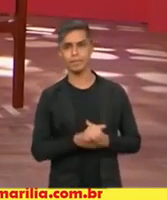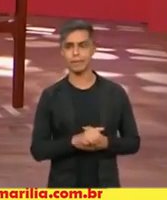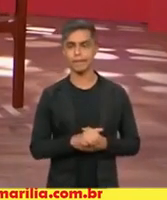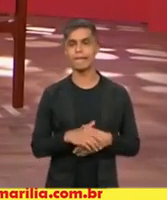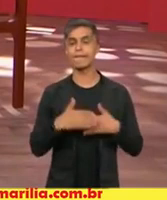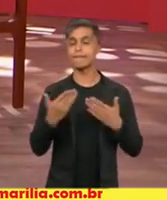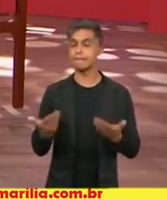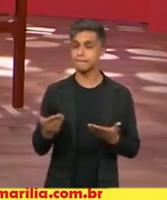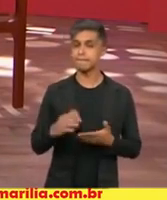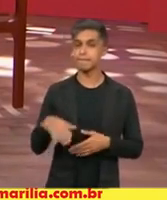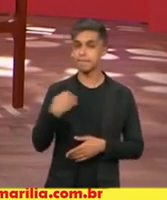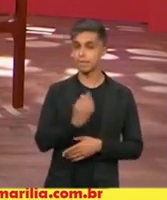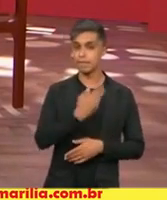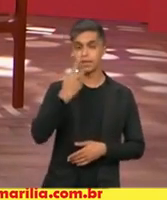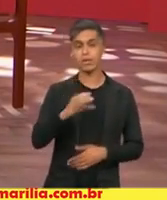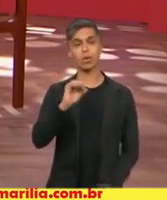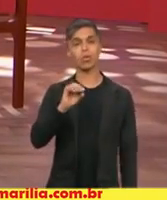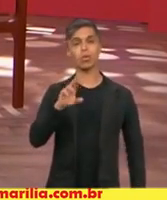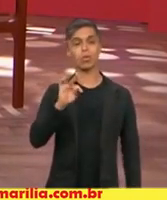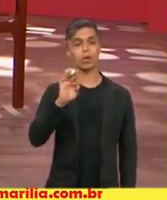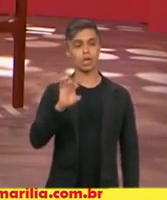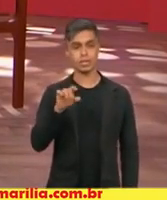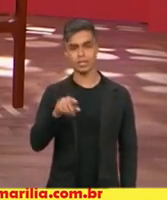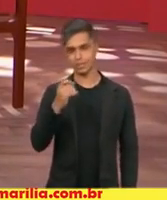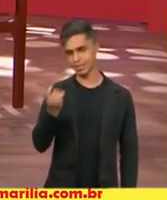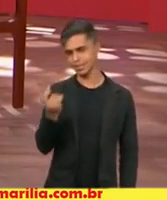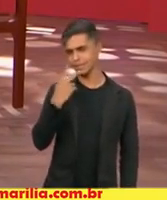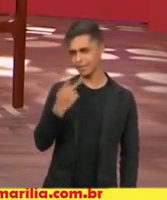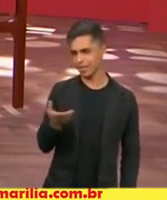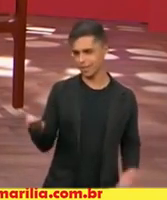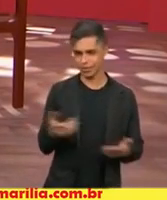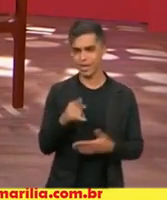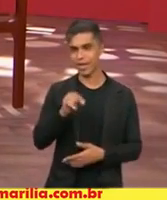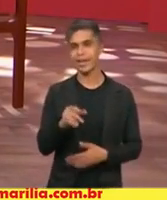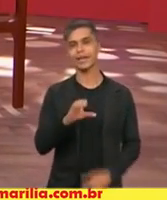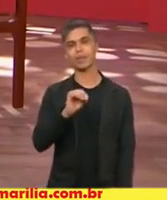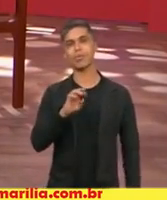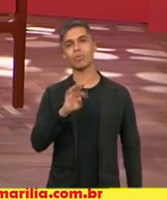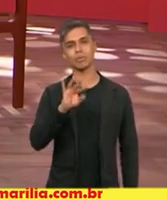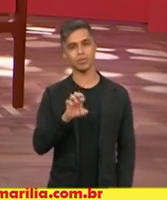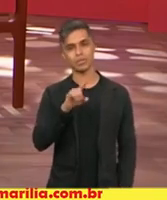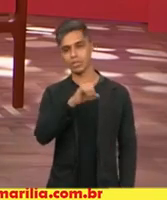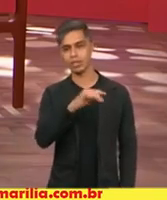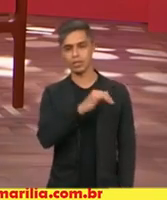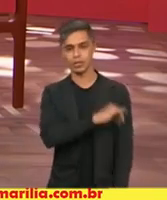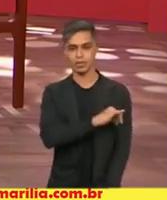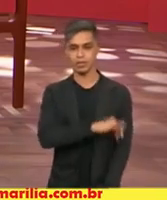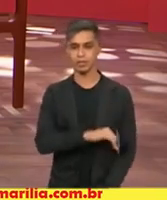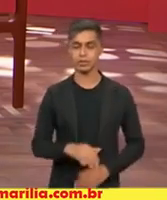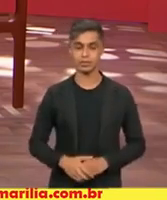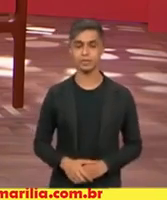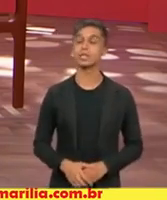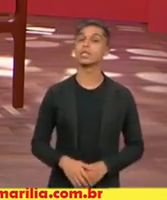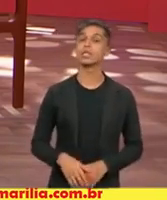falando, né, da então corte. Curioso falar dessa forma hoje, né? Mas era então corte, o Rio de Janeiro. O Rio de Janeiro